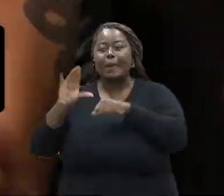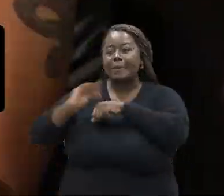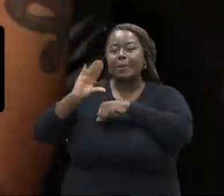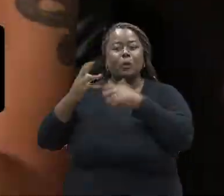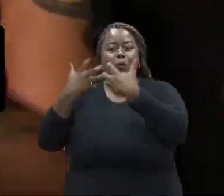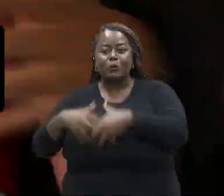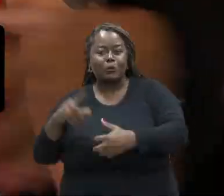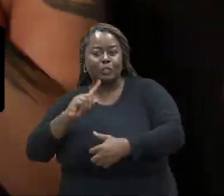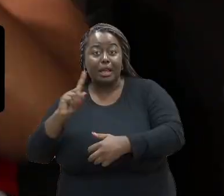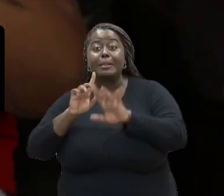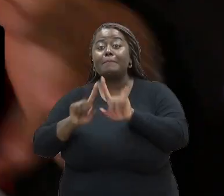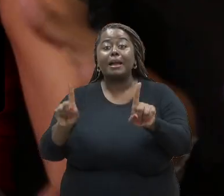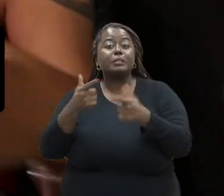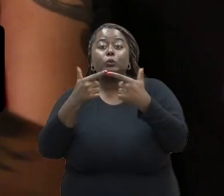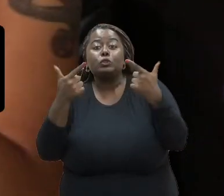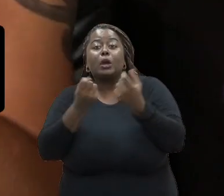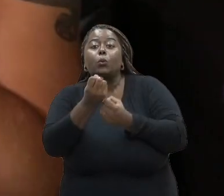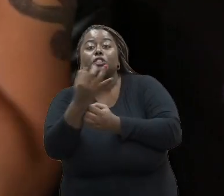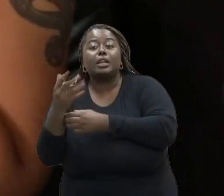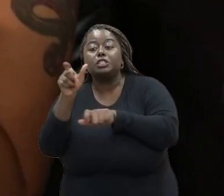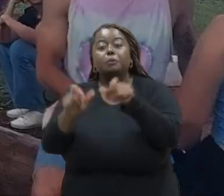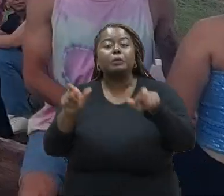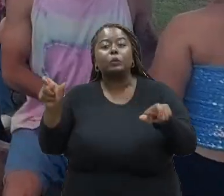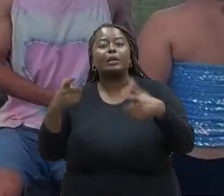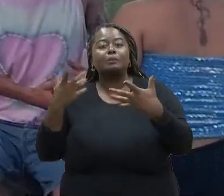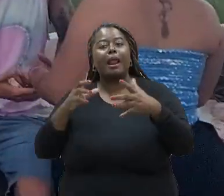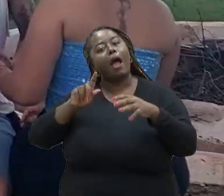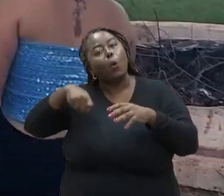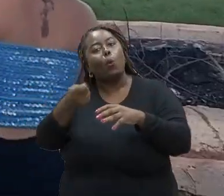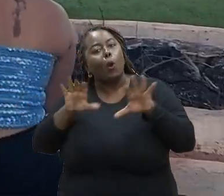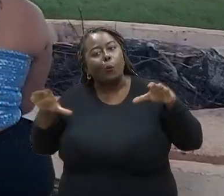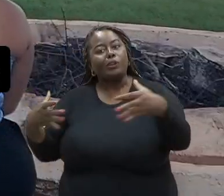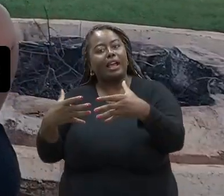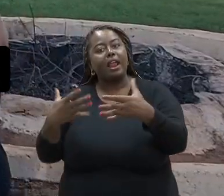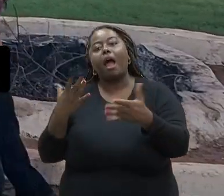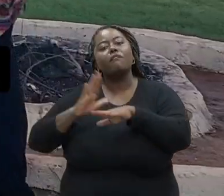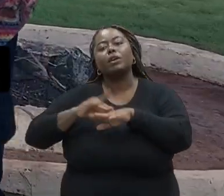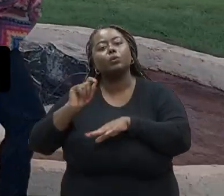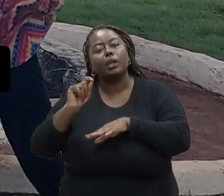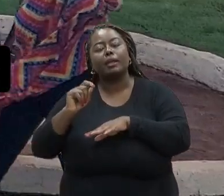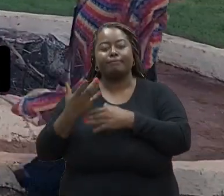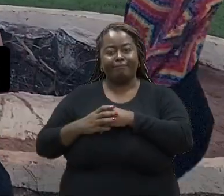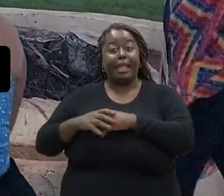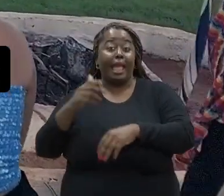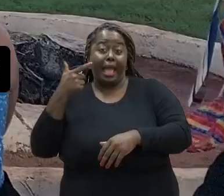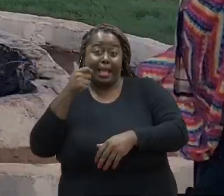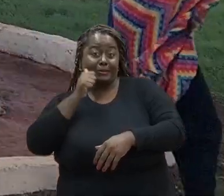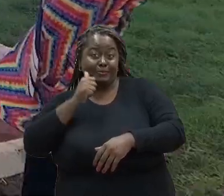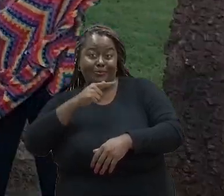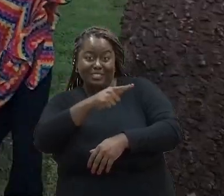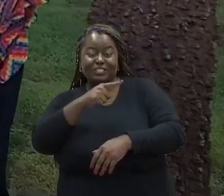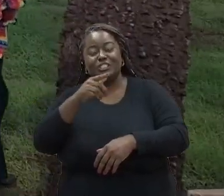figurante suficiente para fazer uma grande comunidade. O que a gente fez? Pegou as tias que tinham participado